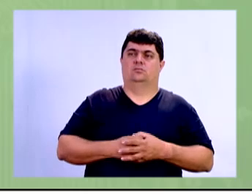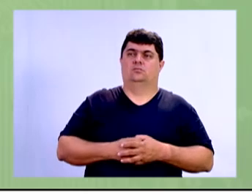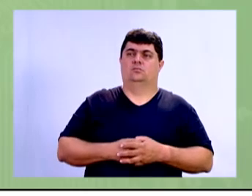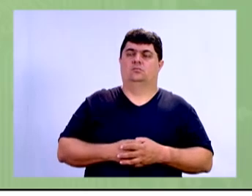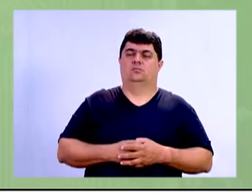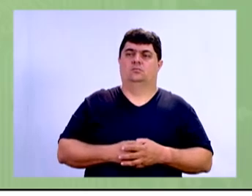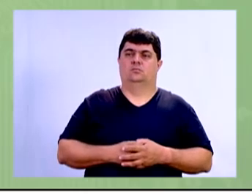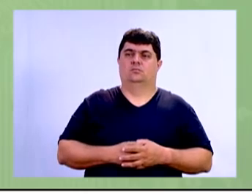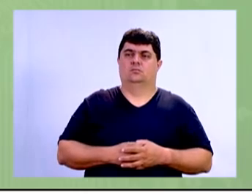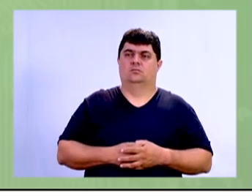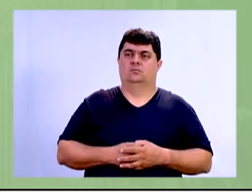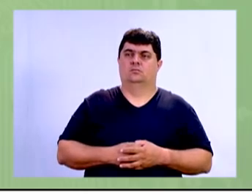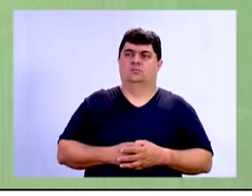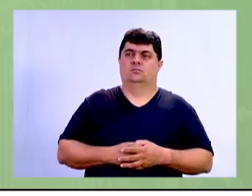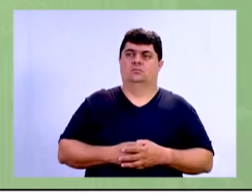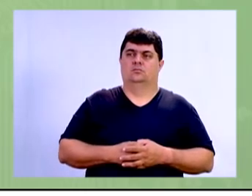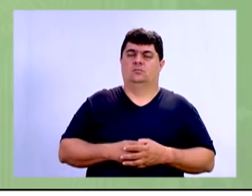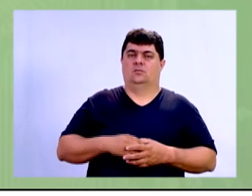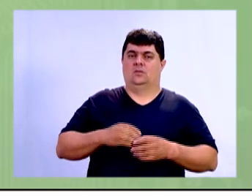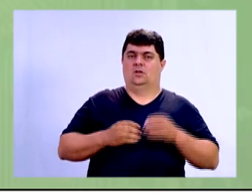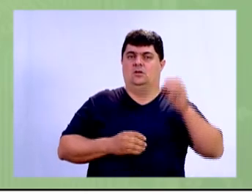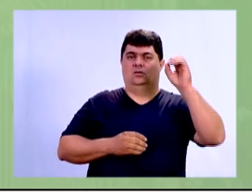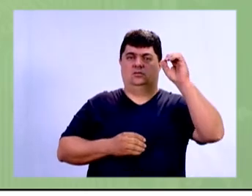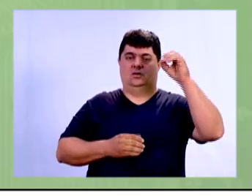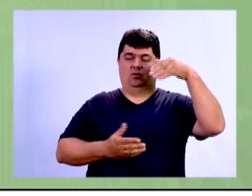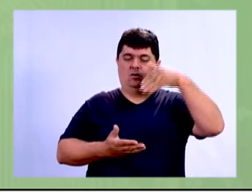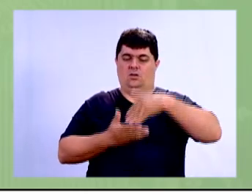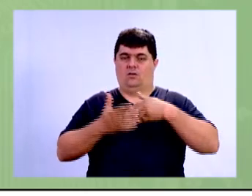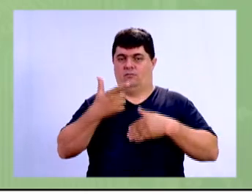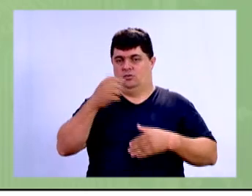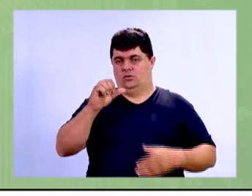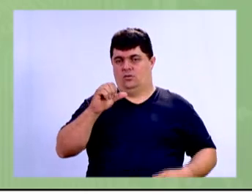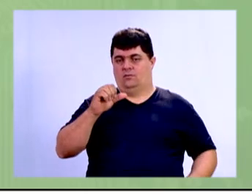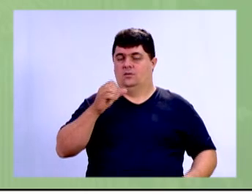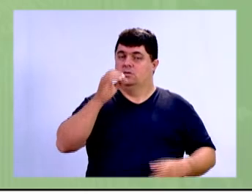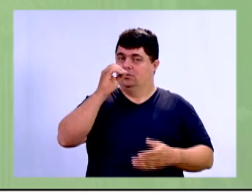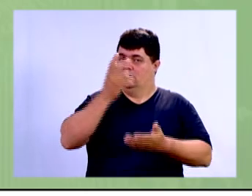notas, né? Eu posso armazenar a nota 0 até a 29, tá? Deixar bem claro.